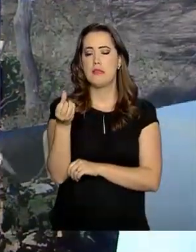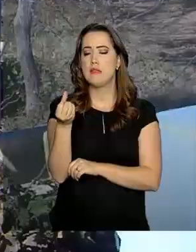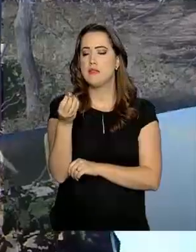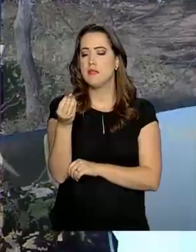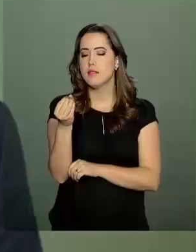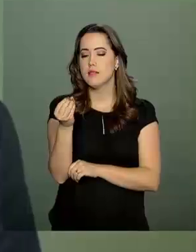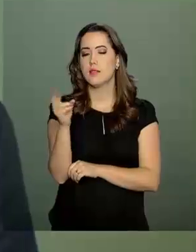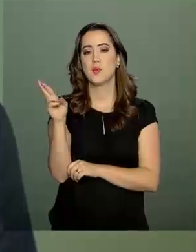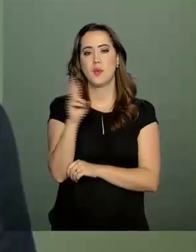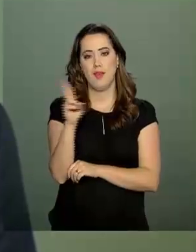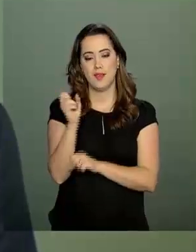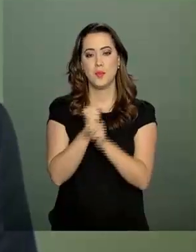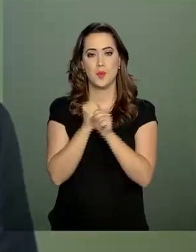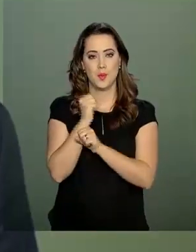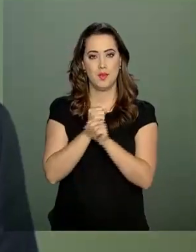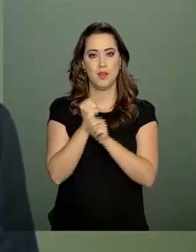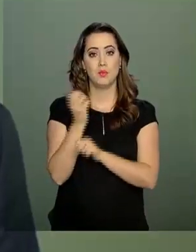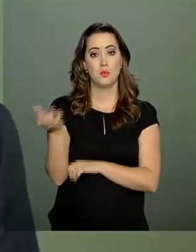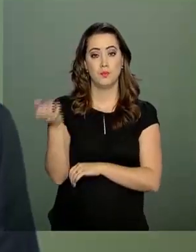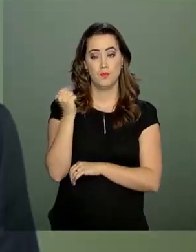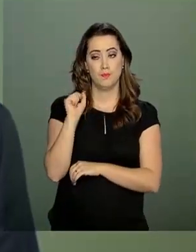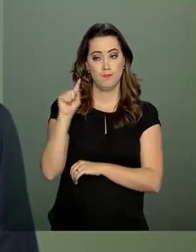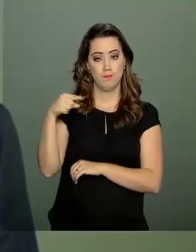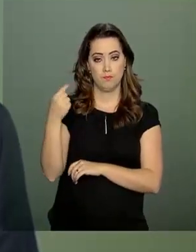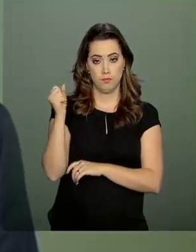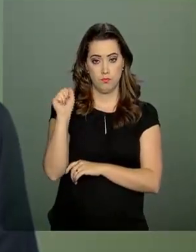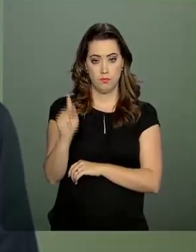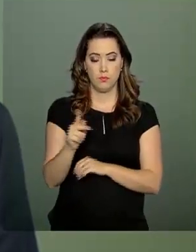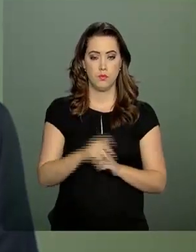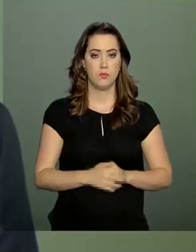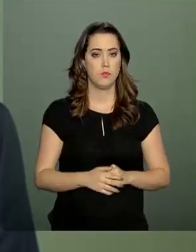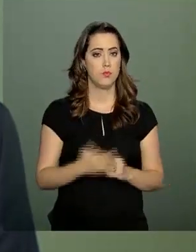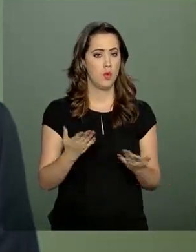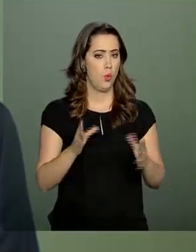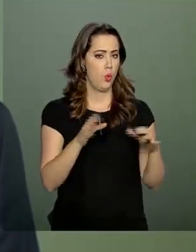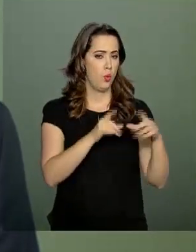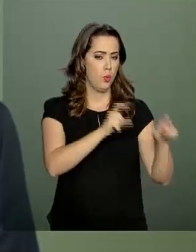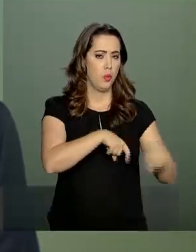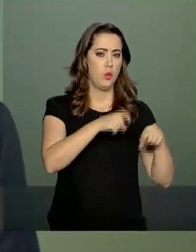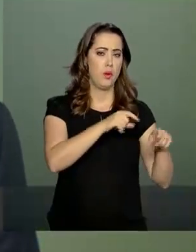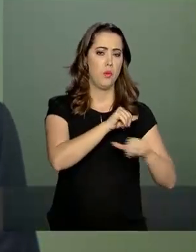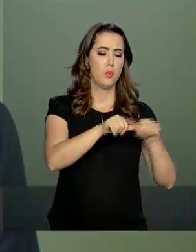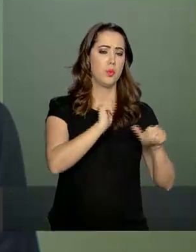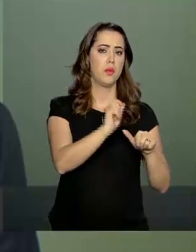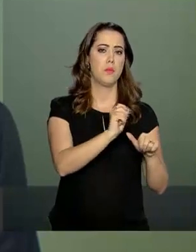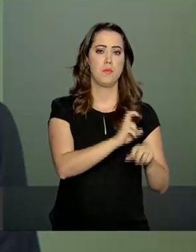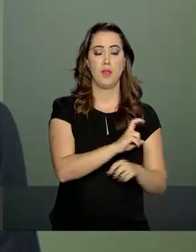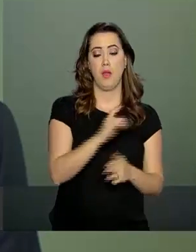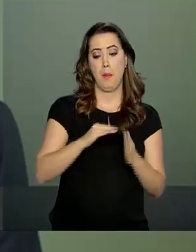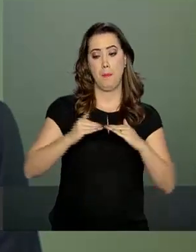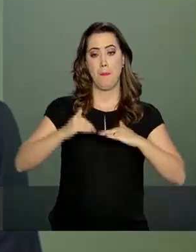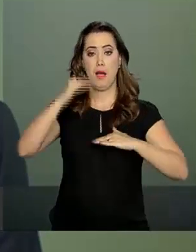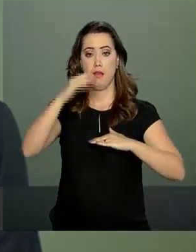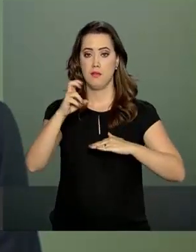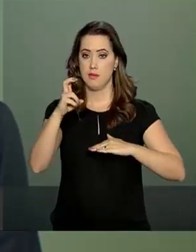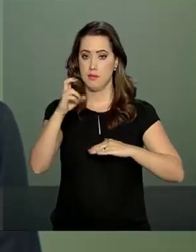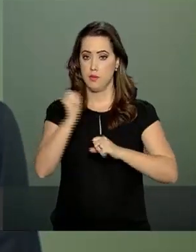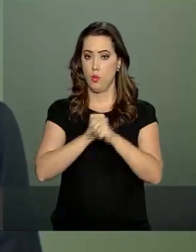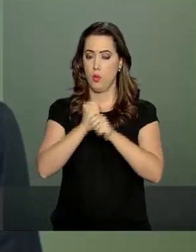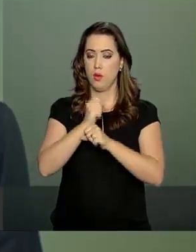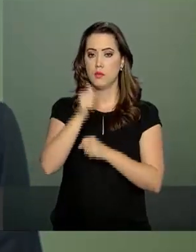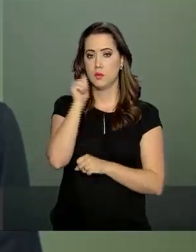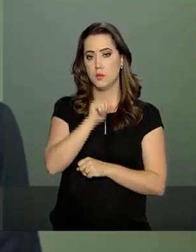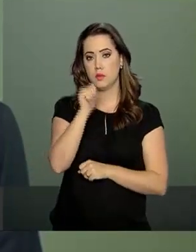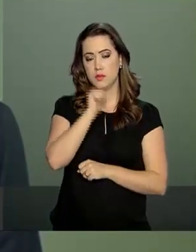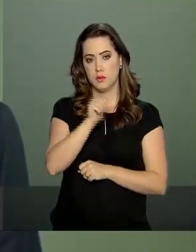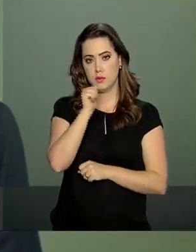benefício. Basicamente, as mudanças significativas por rurais é um aumento de cinco anos para as mulheres e a exigência